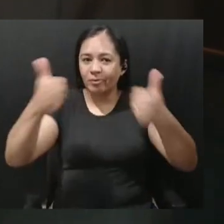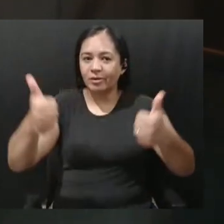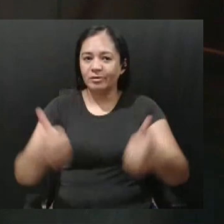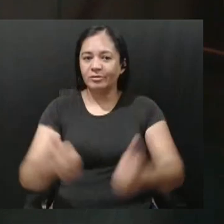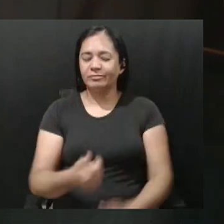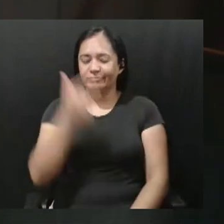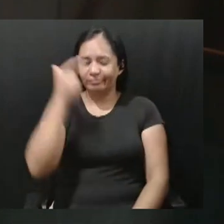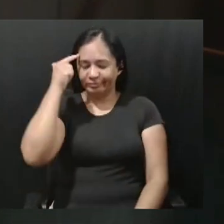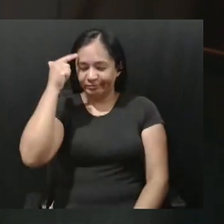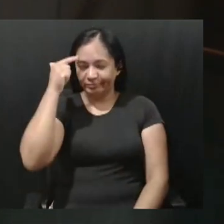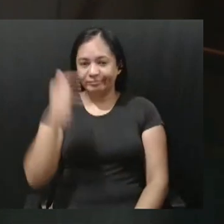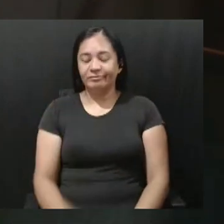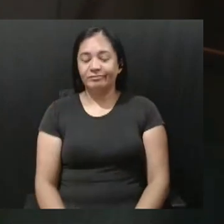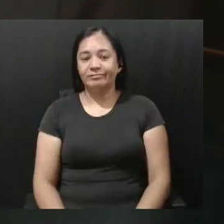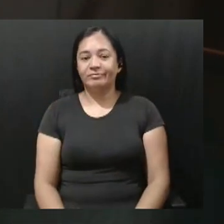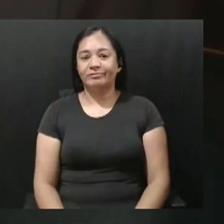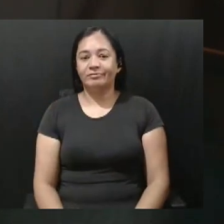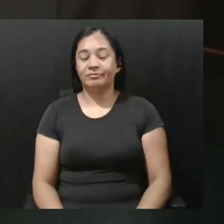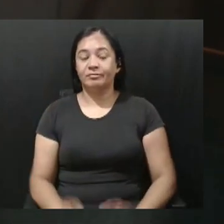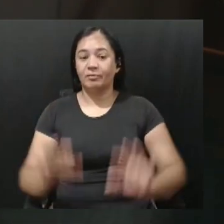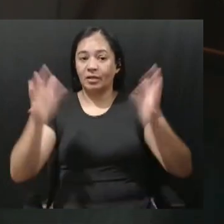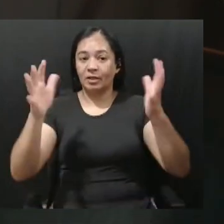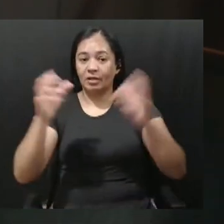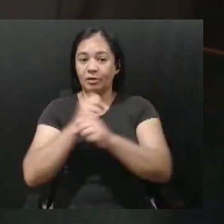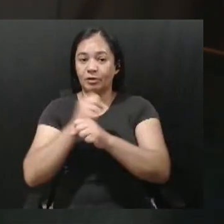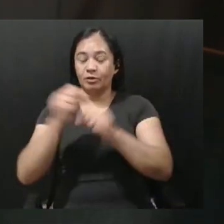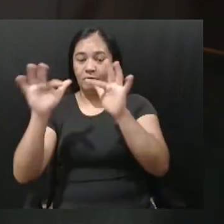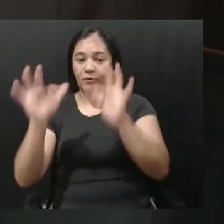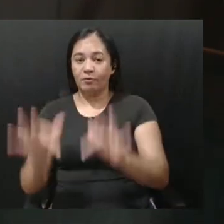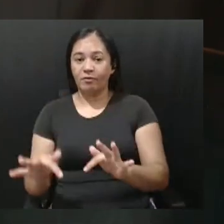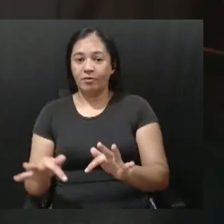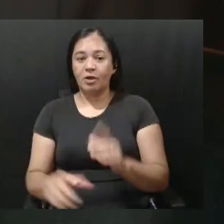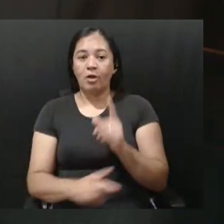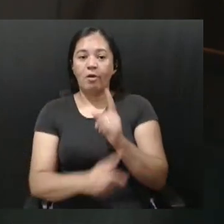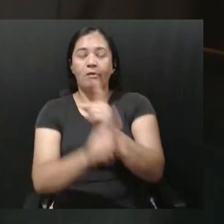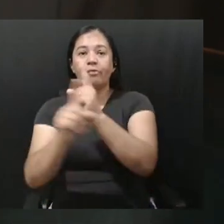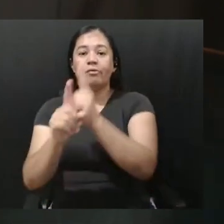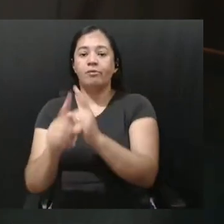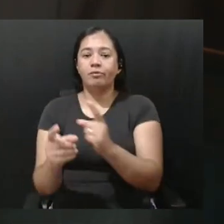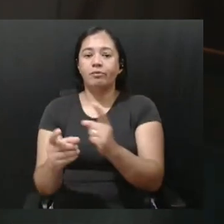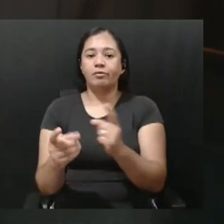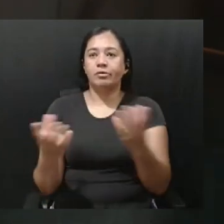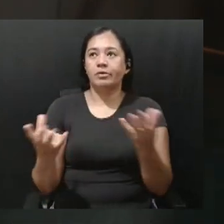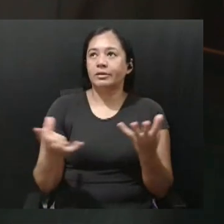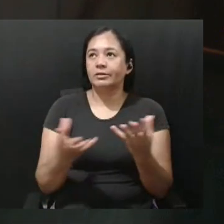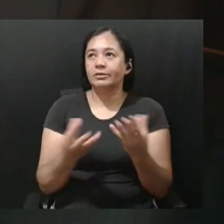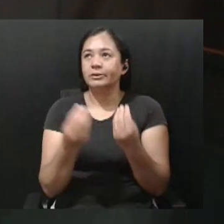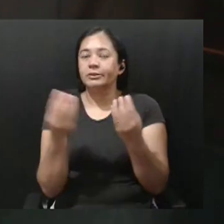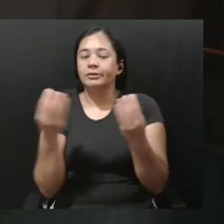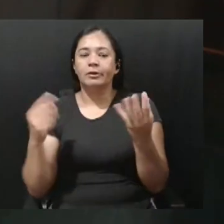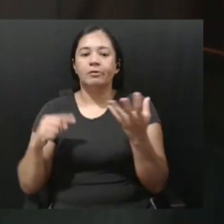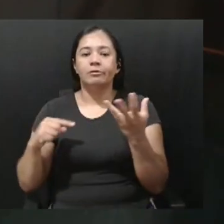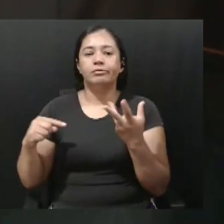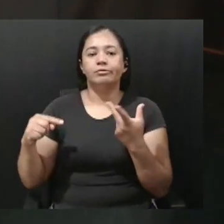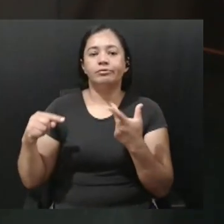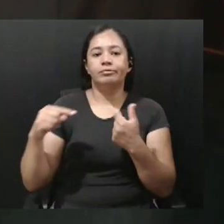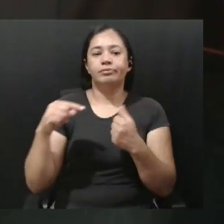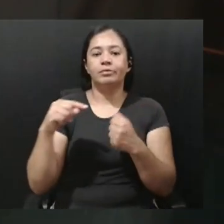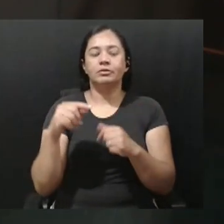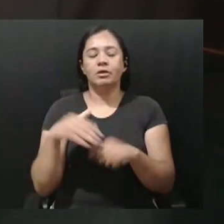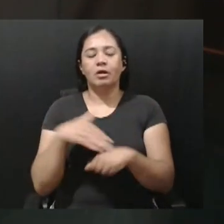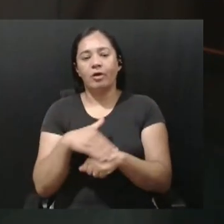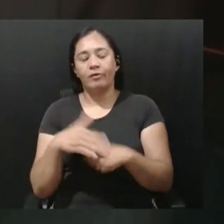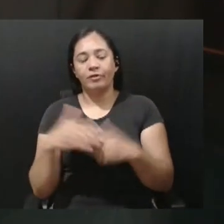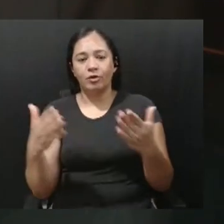Bom, as festas de fim de ano, gente, não são encontros cheios de camadas, né? A conversa de hoje mostrou